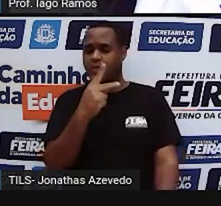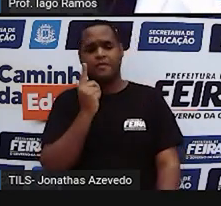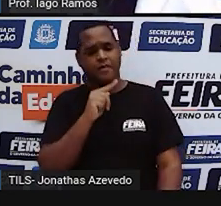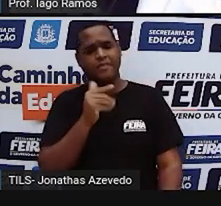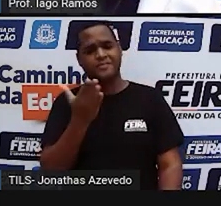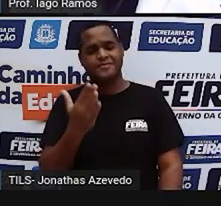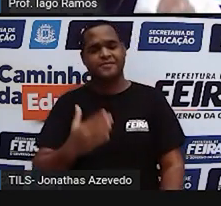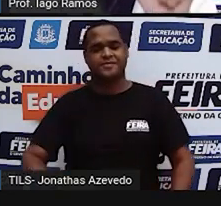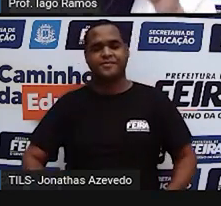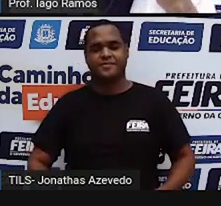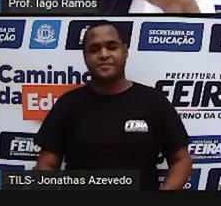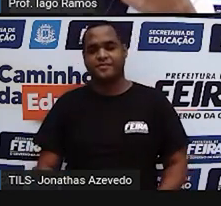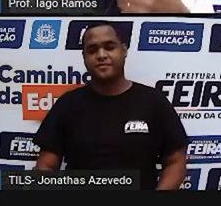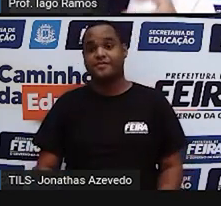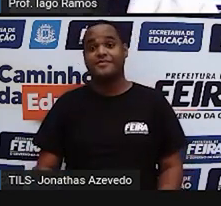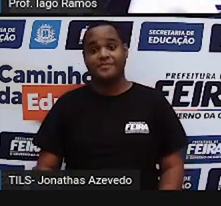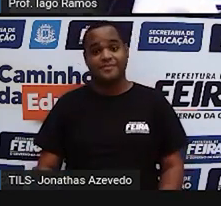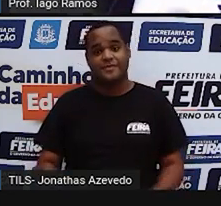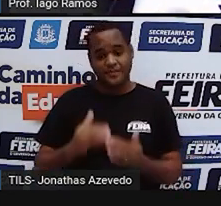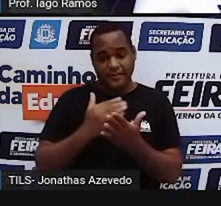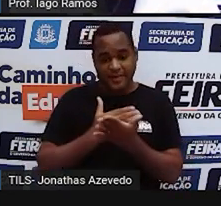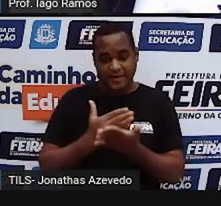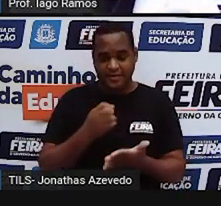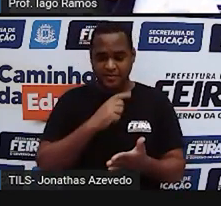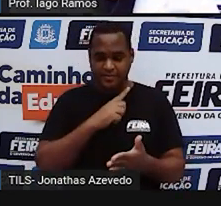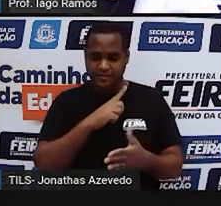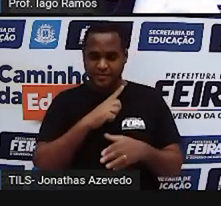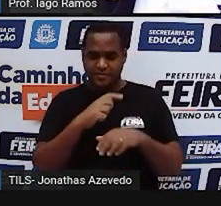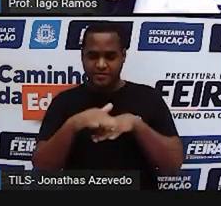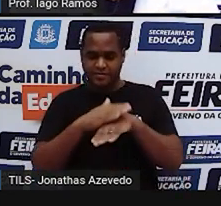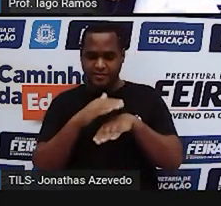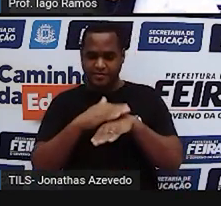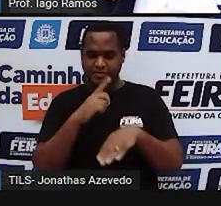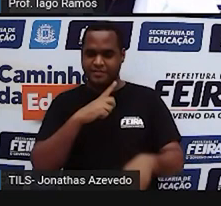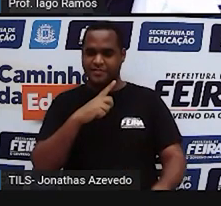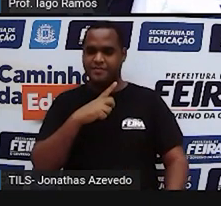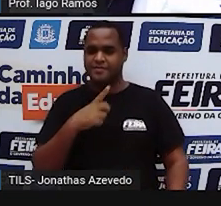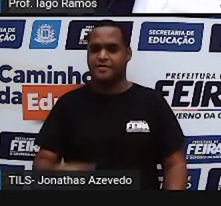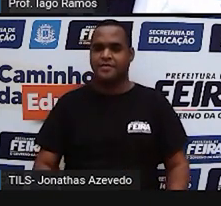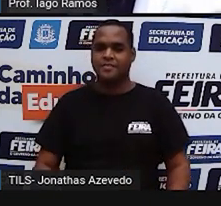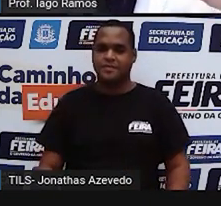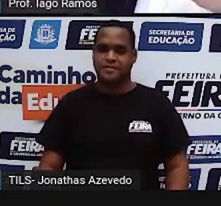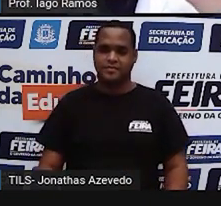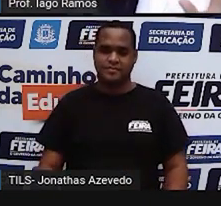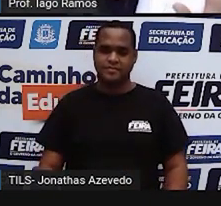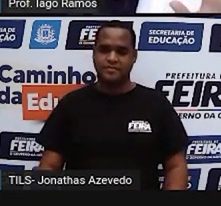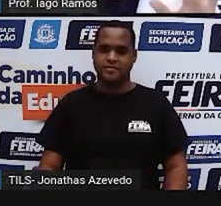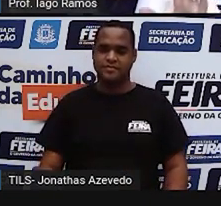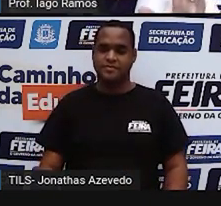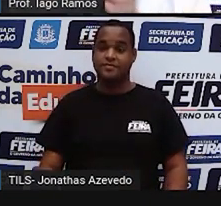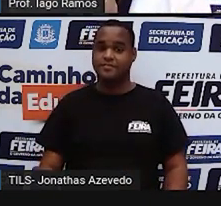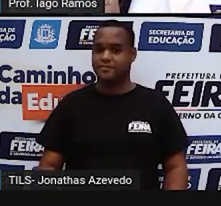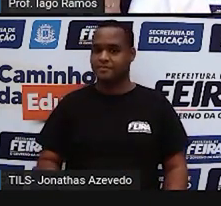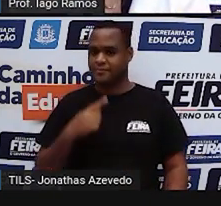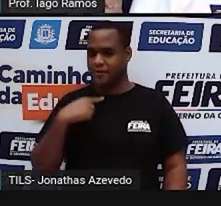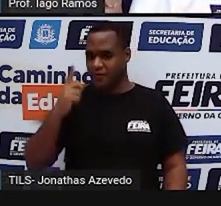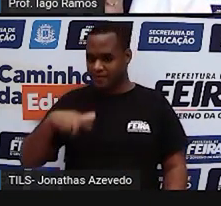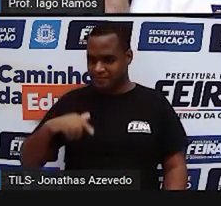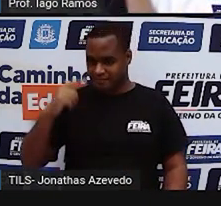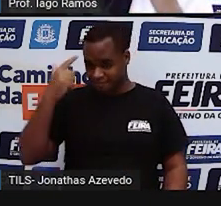sua a partir do nº do seu calçado e eu vou repetir o que eu